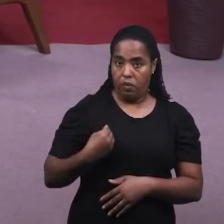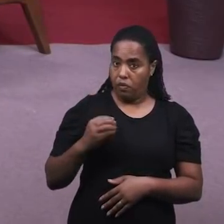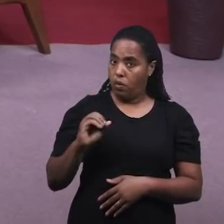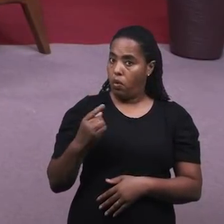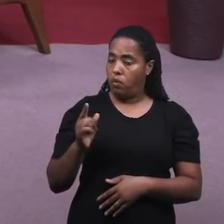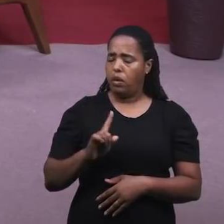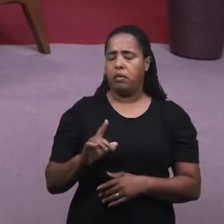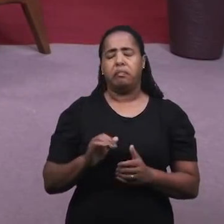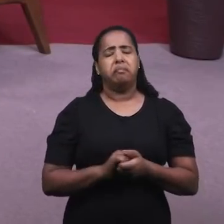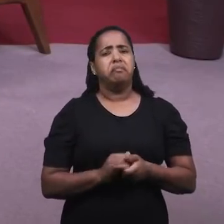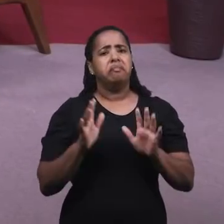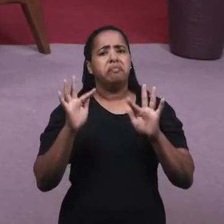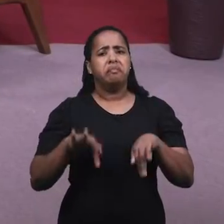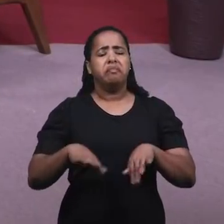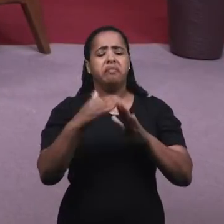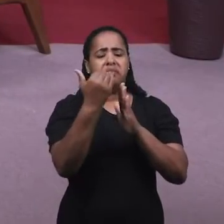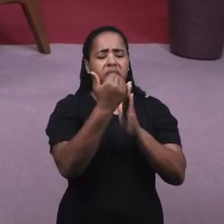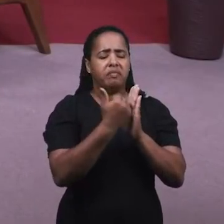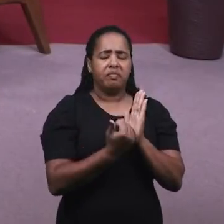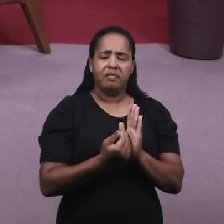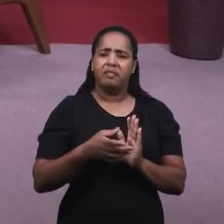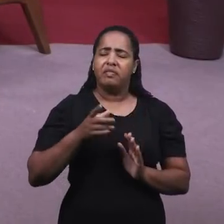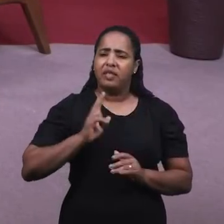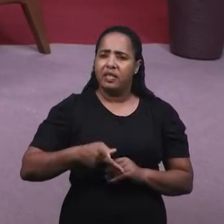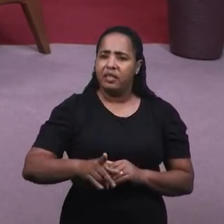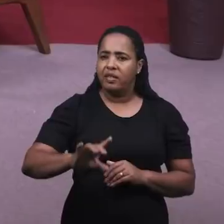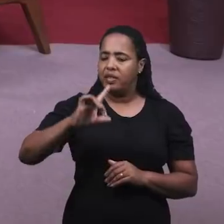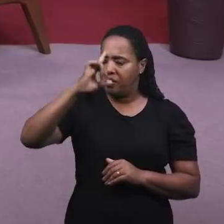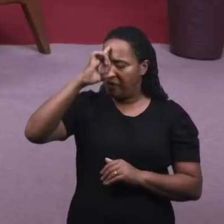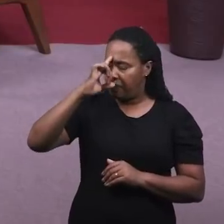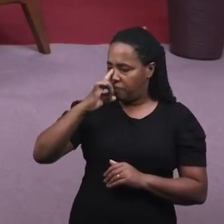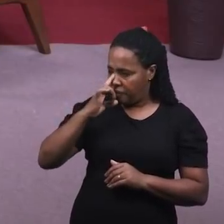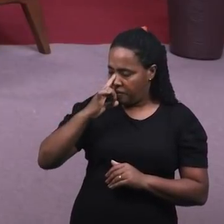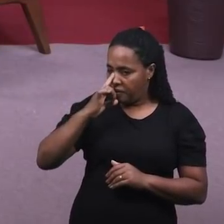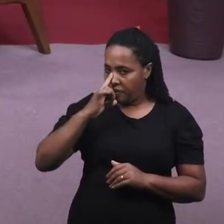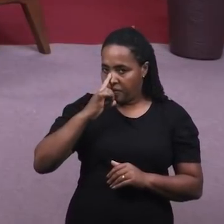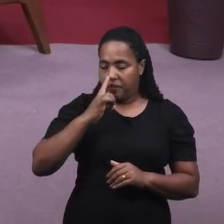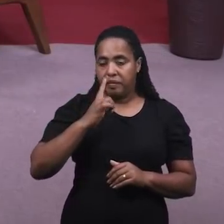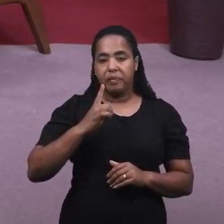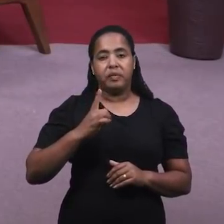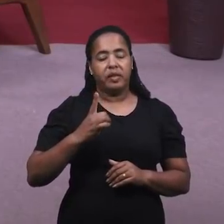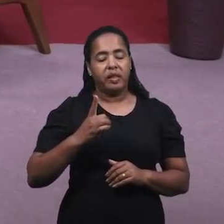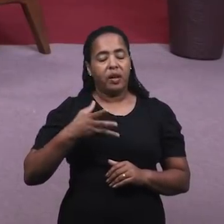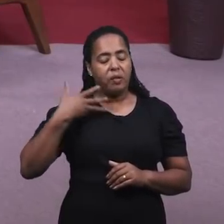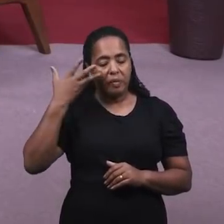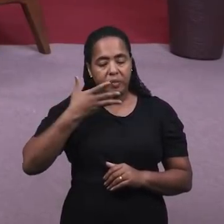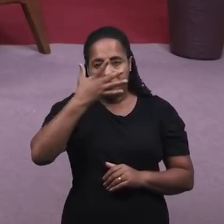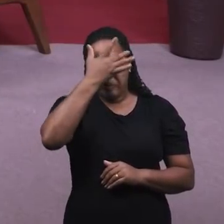desse quadro, mas sempre, Daniel, a gente pede para você dar uma palavra para aquela pessoa que está nos